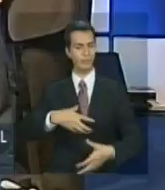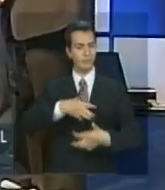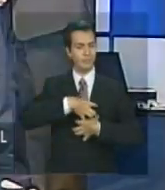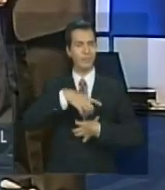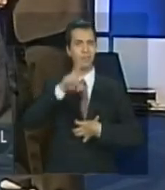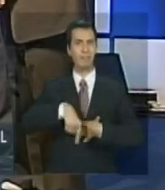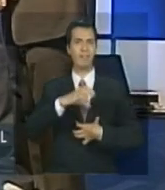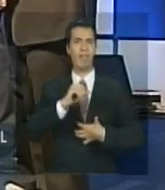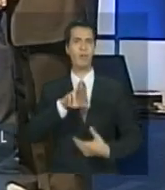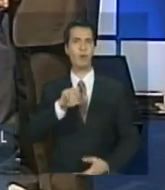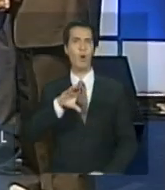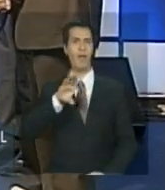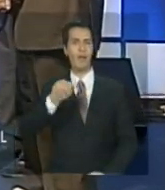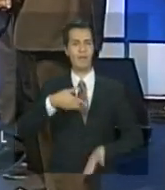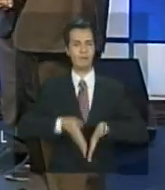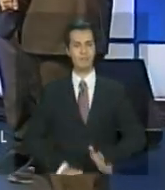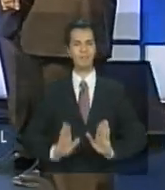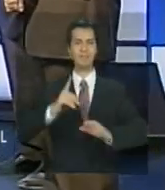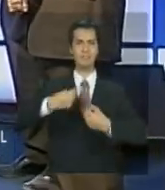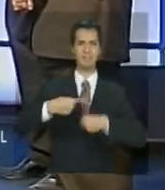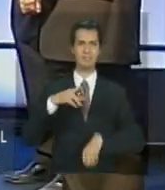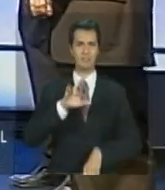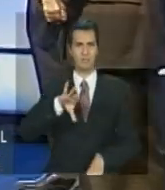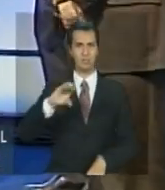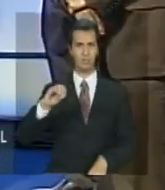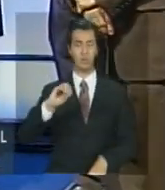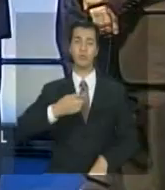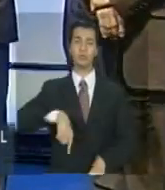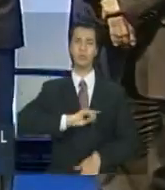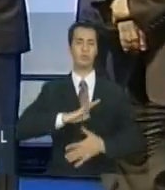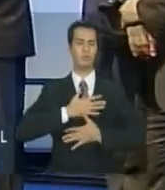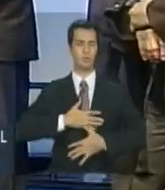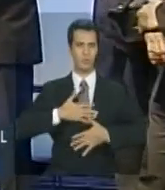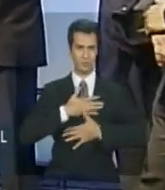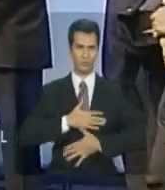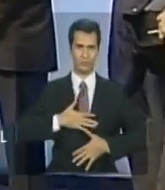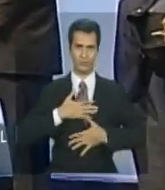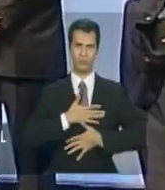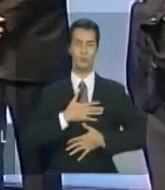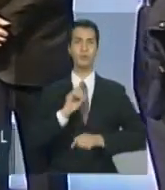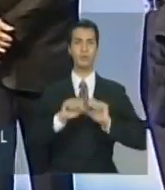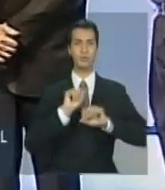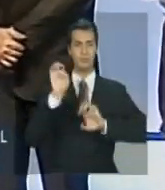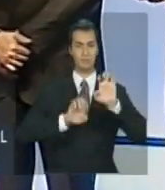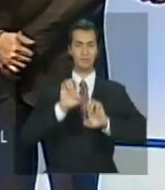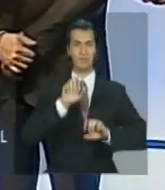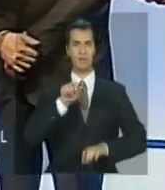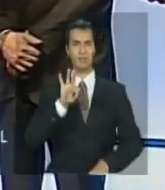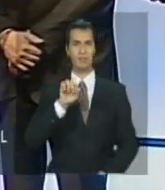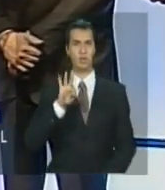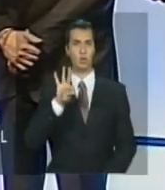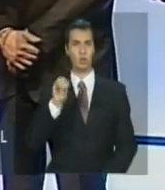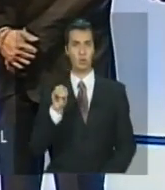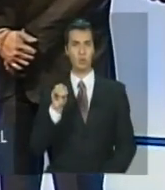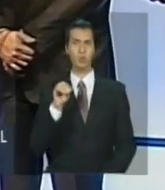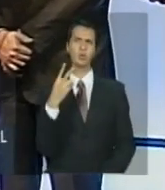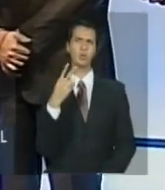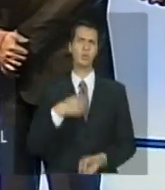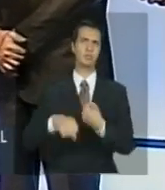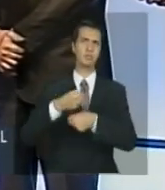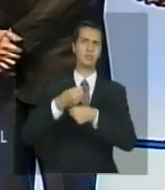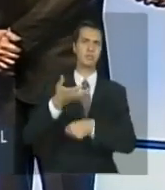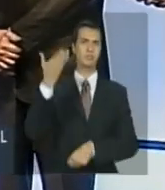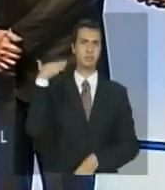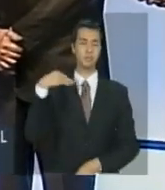gente nunca pode se afastar dela. É um orgulho muito grande saber que, Atento, que há dois anos atrás, um pouco mais de dois